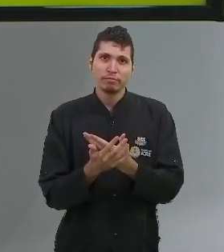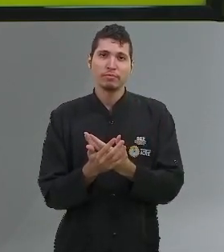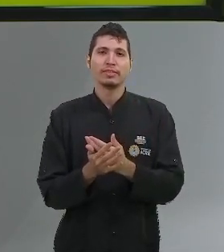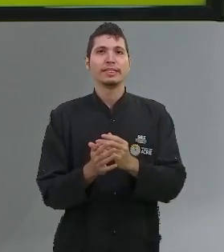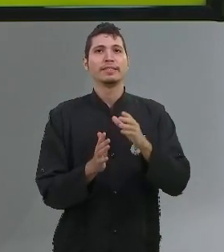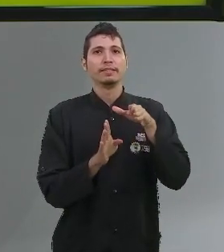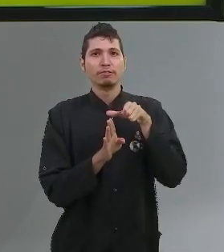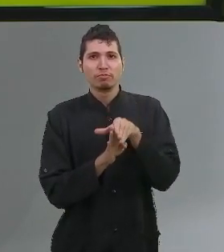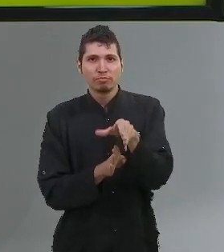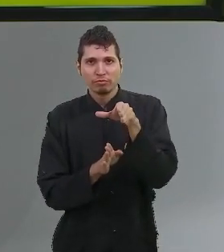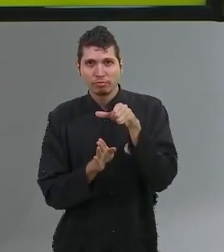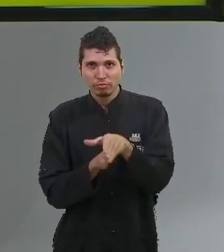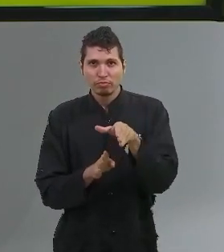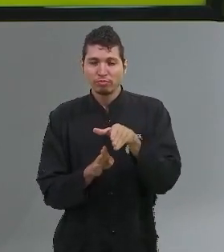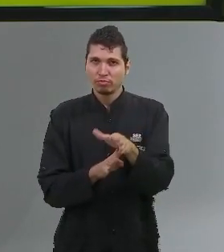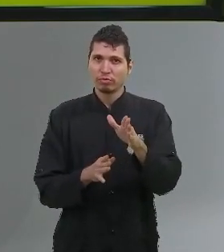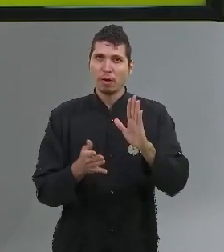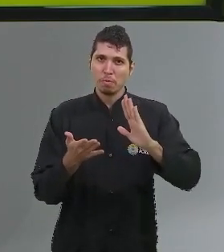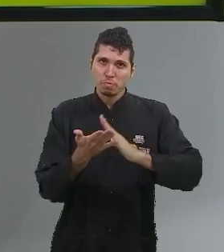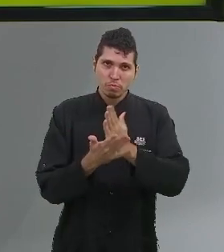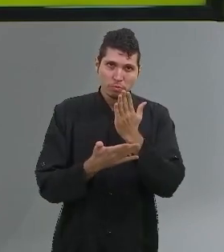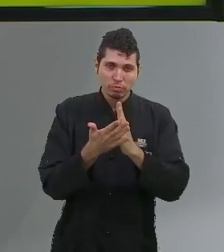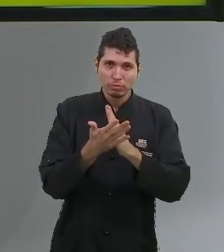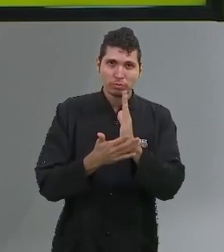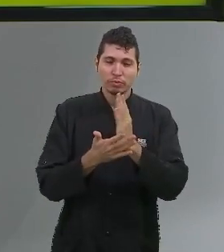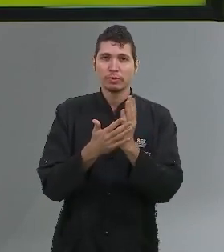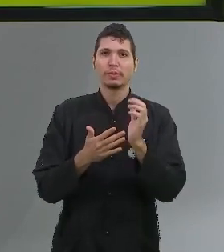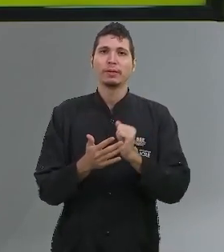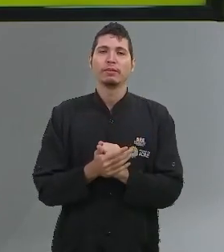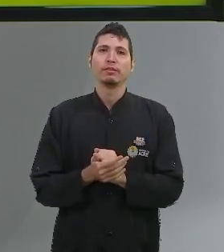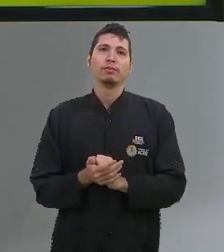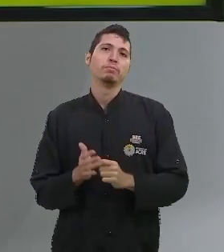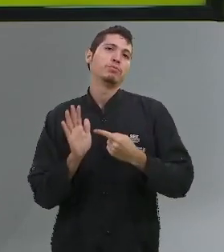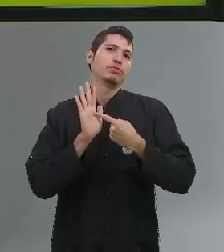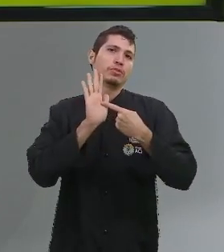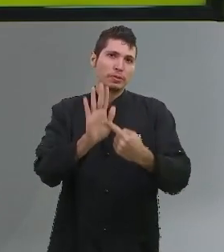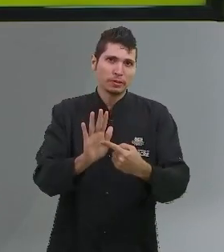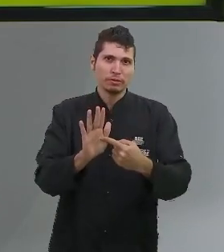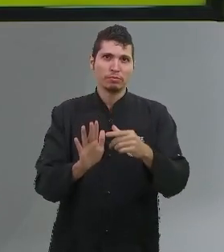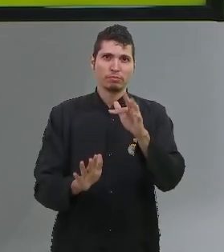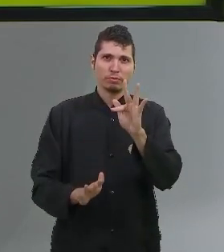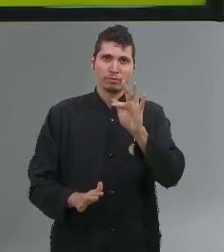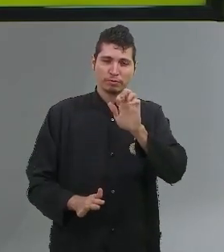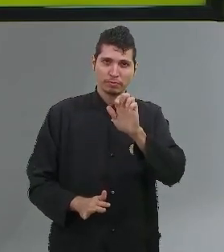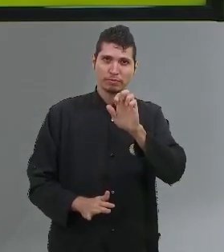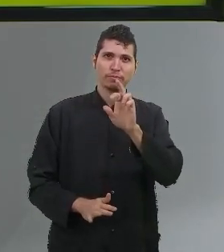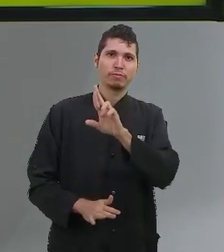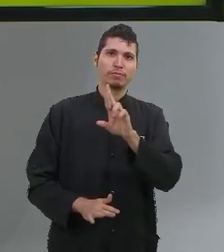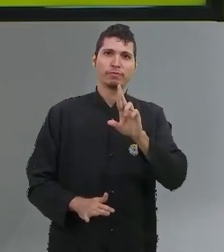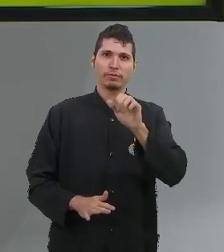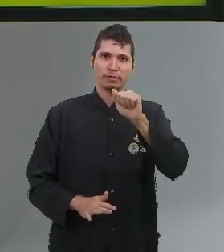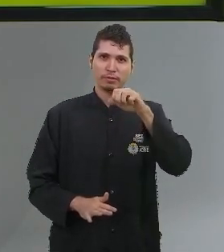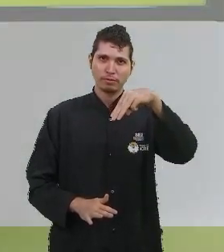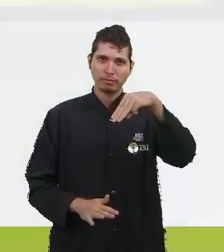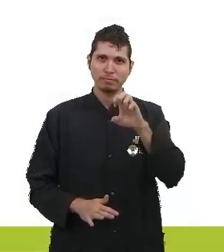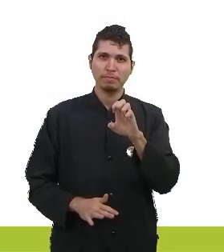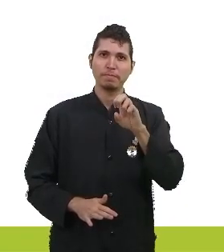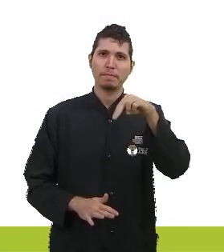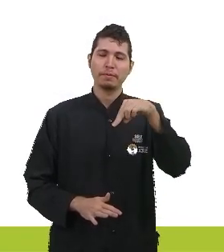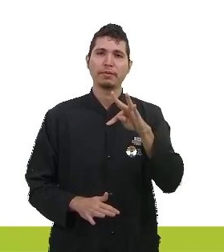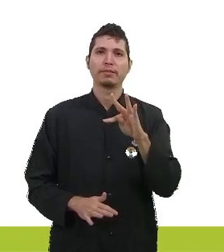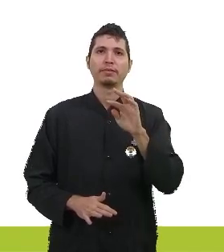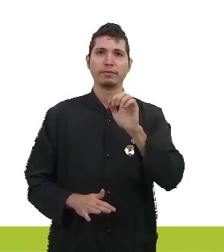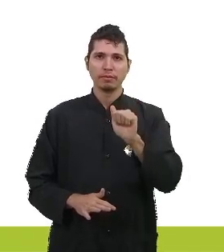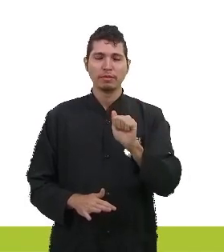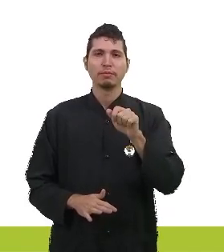seu tempo, aqui eu vou dar apenas uma ferramenta que você pode utilizar para se organizar melhor, beleza? Então vamos avançar mais um pouquinho, que aqui a